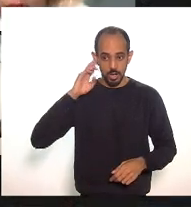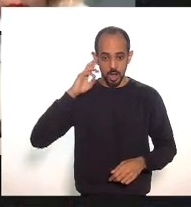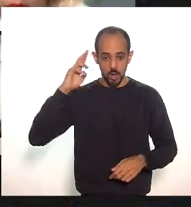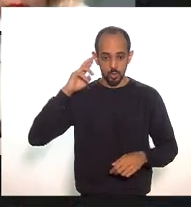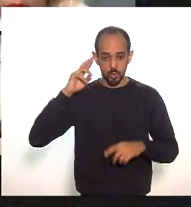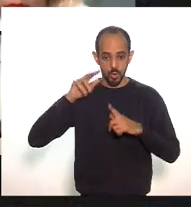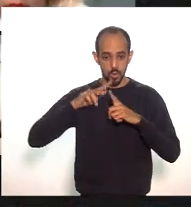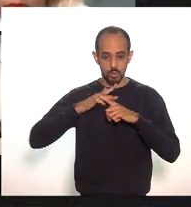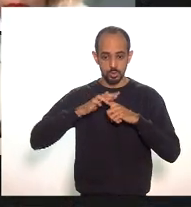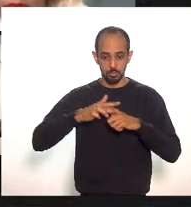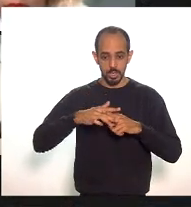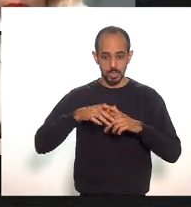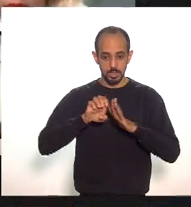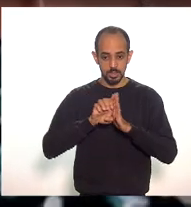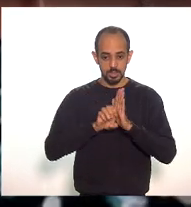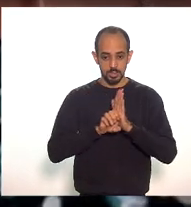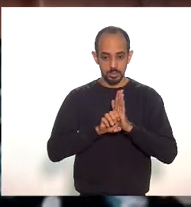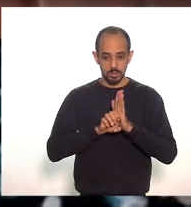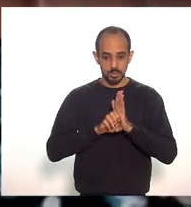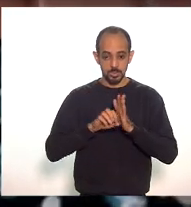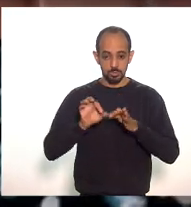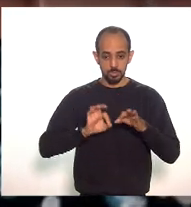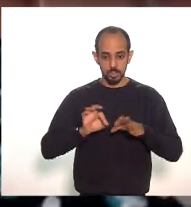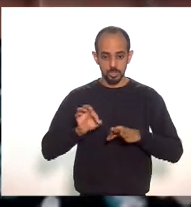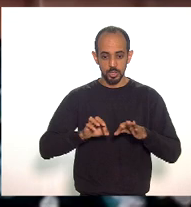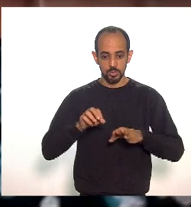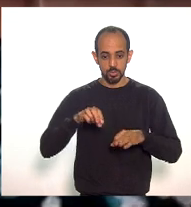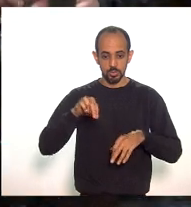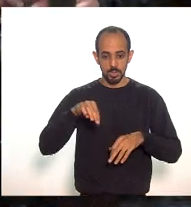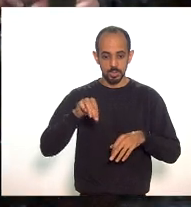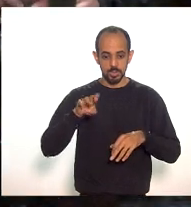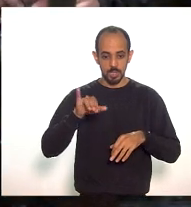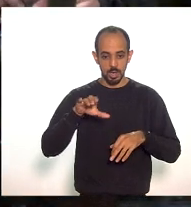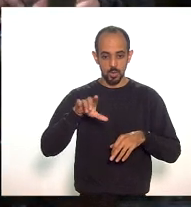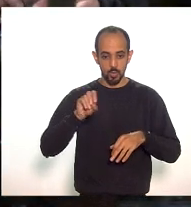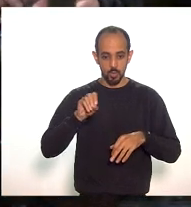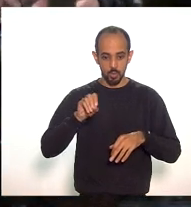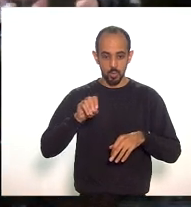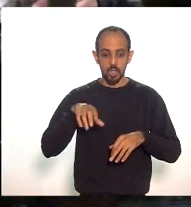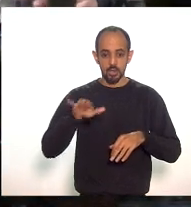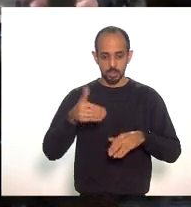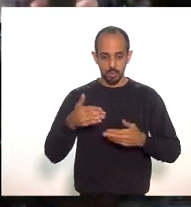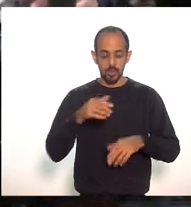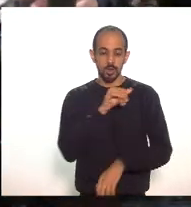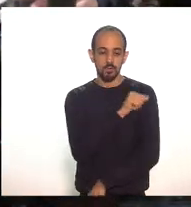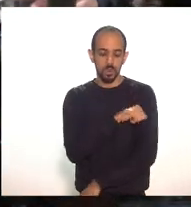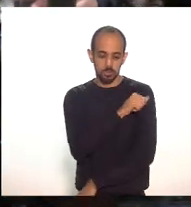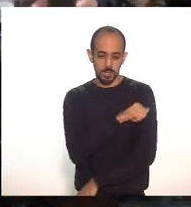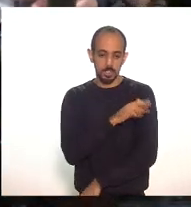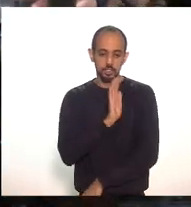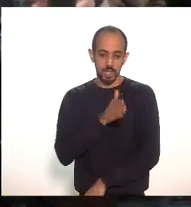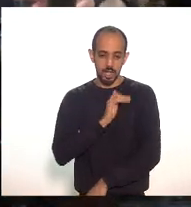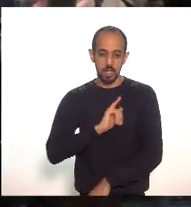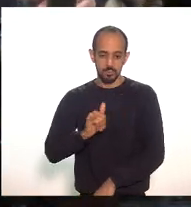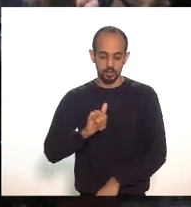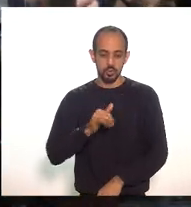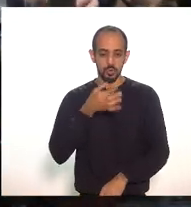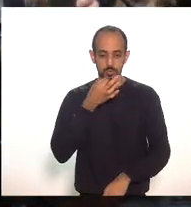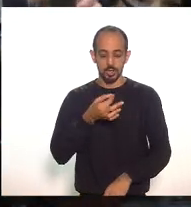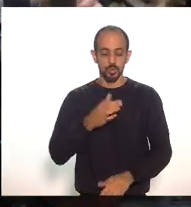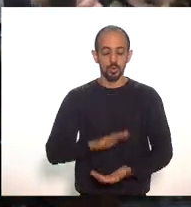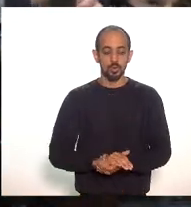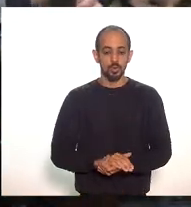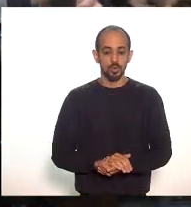isso não o projeto do deputado Marcelo seu dia a enfermeira Rejane então já Deus parecidos então em